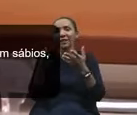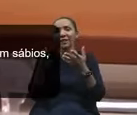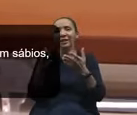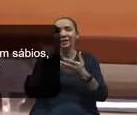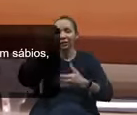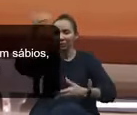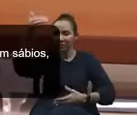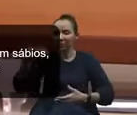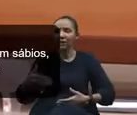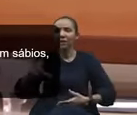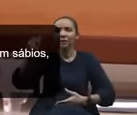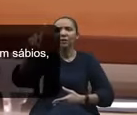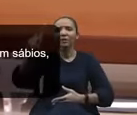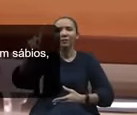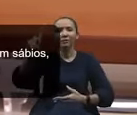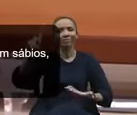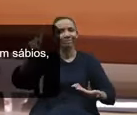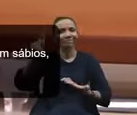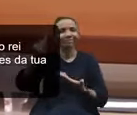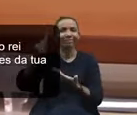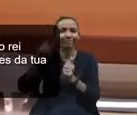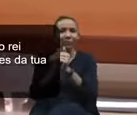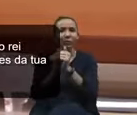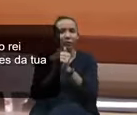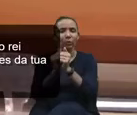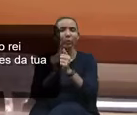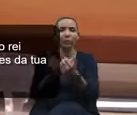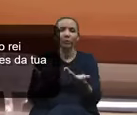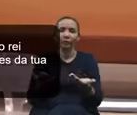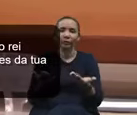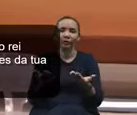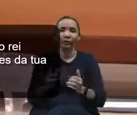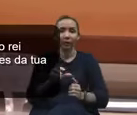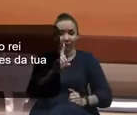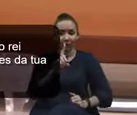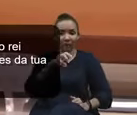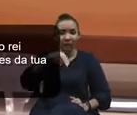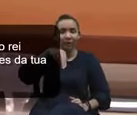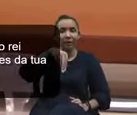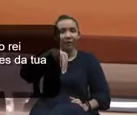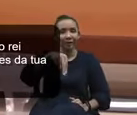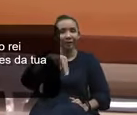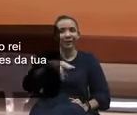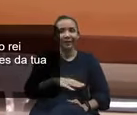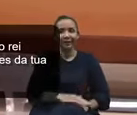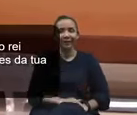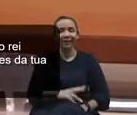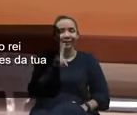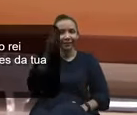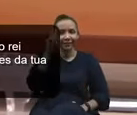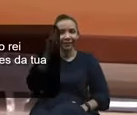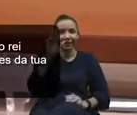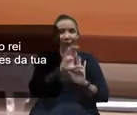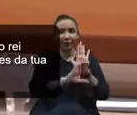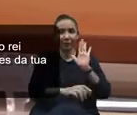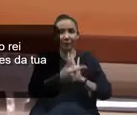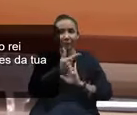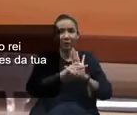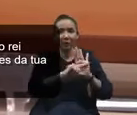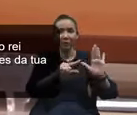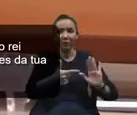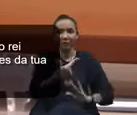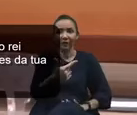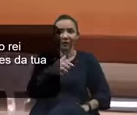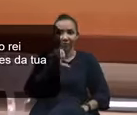revela os segredos isso aí é so irmão isso aqui é sobrenatural Tu já pensou tu ficar